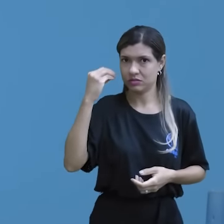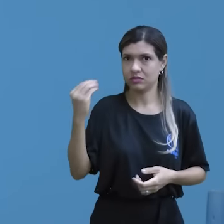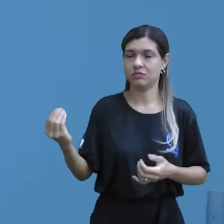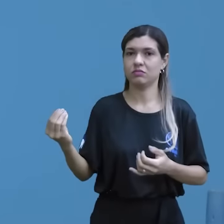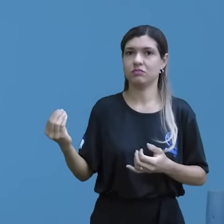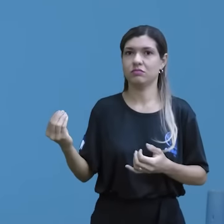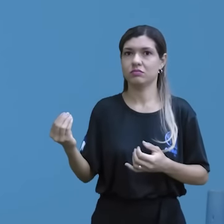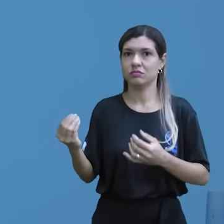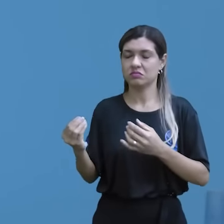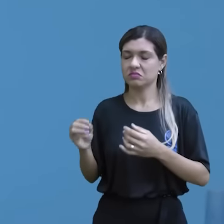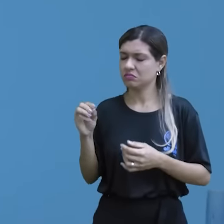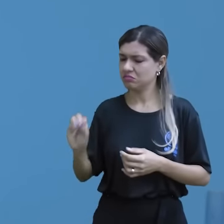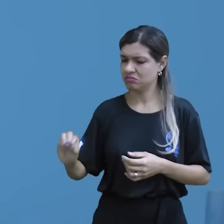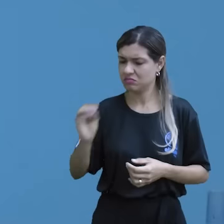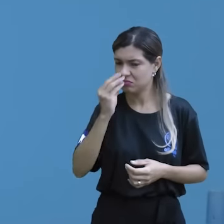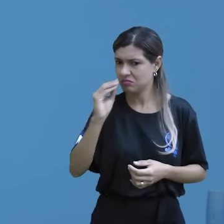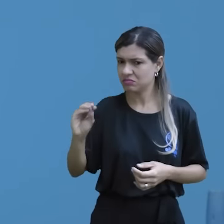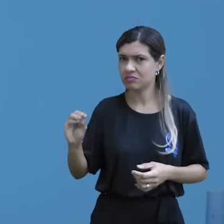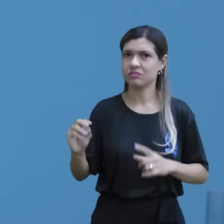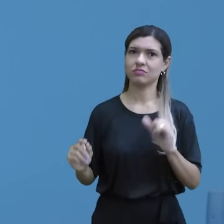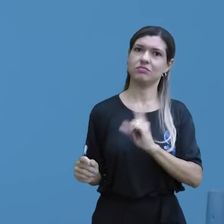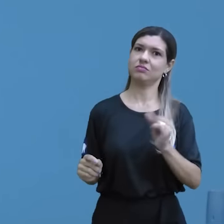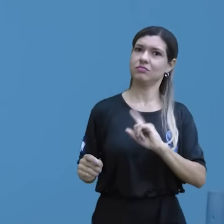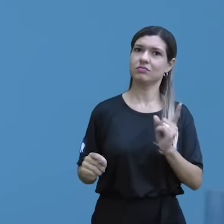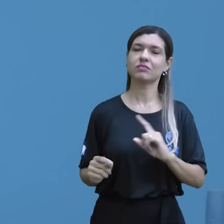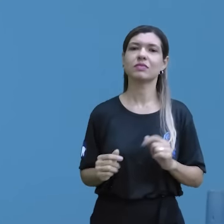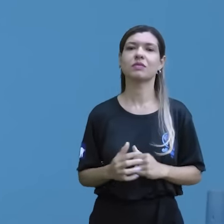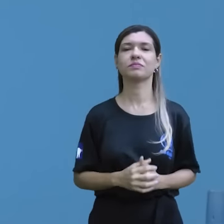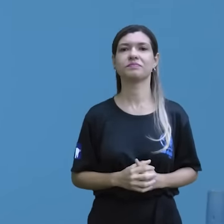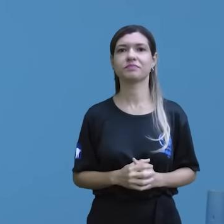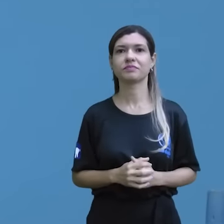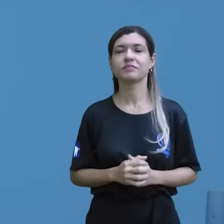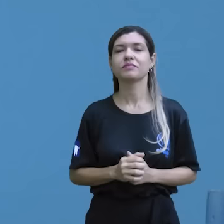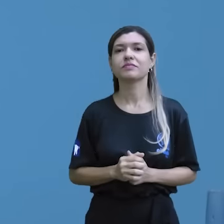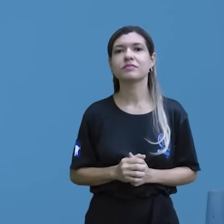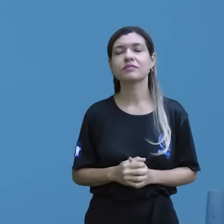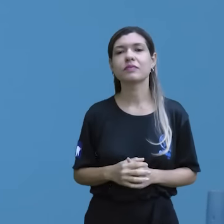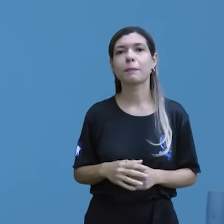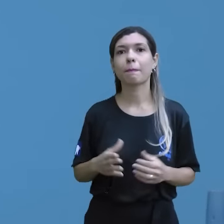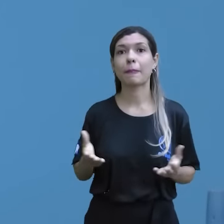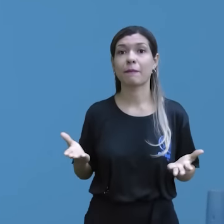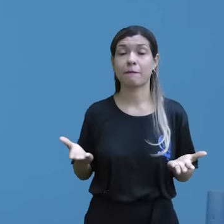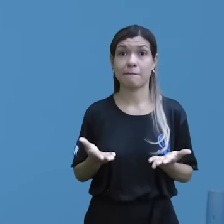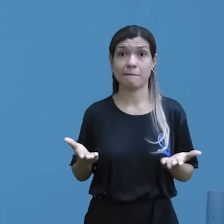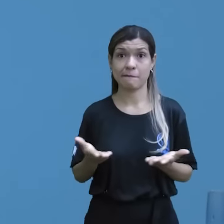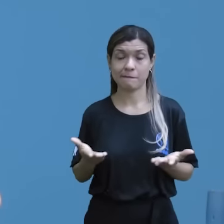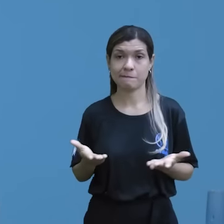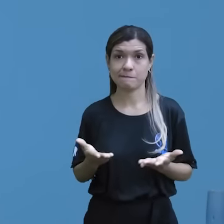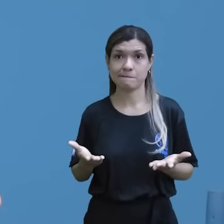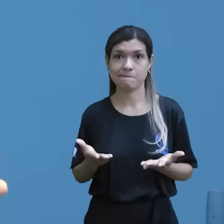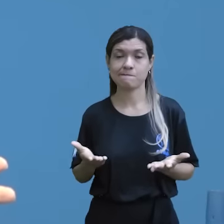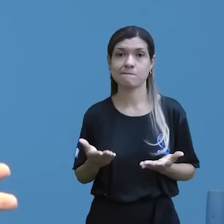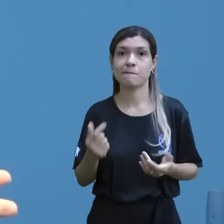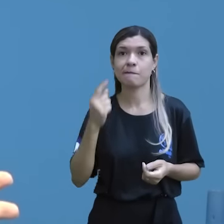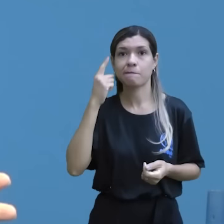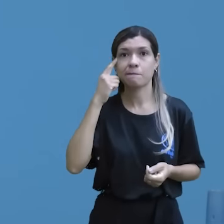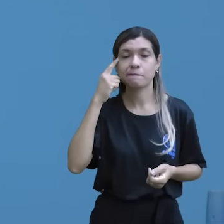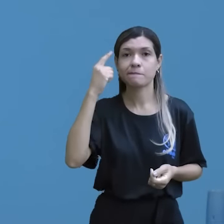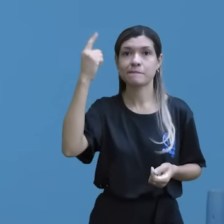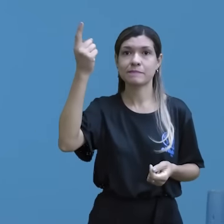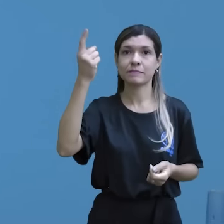que Klaxon lembrava buzina, que buzina lembrava modernidade e que os paulistas estavam encantados com a